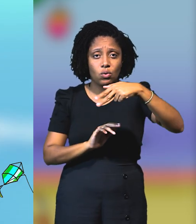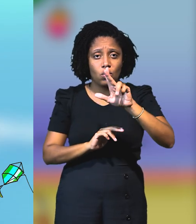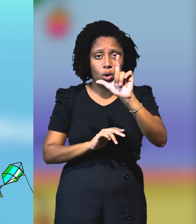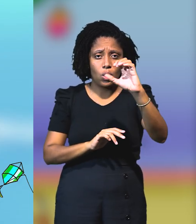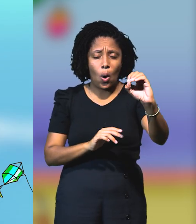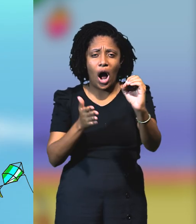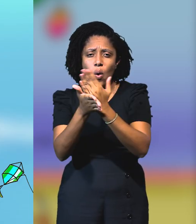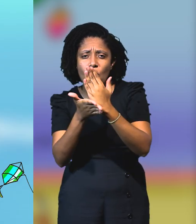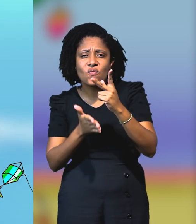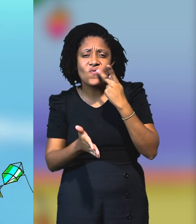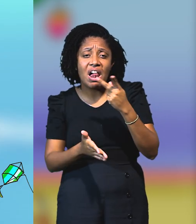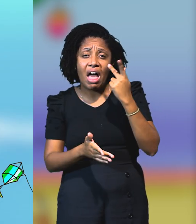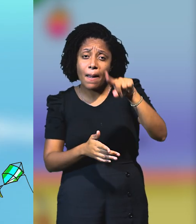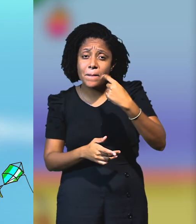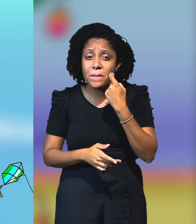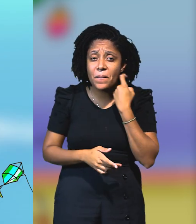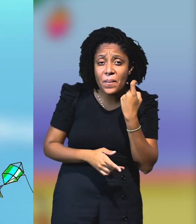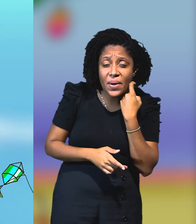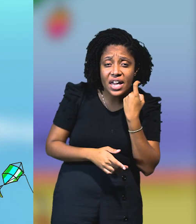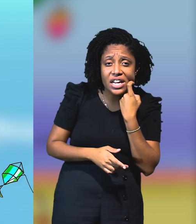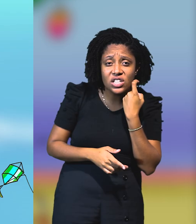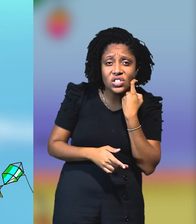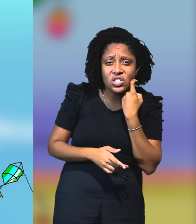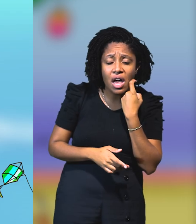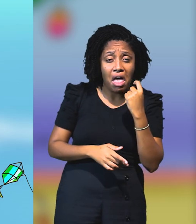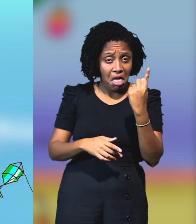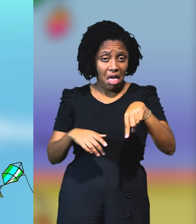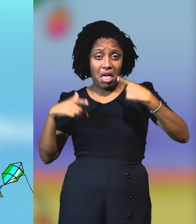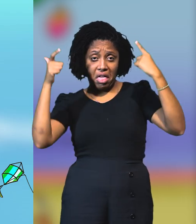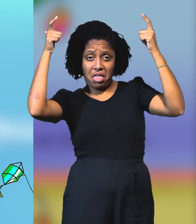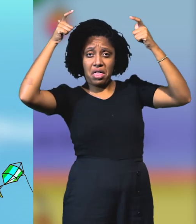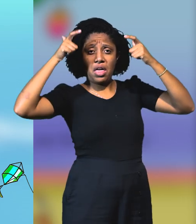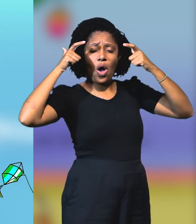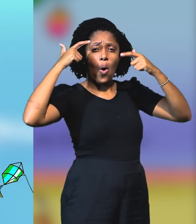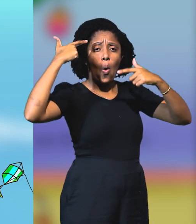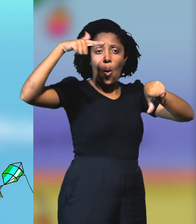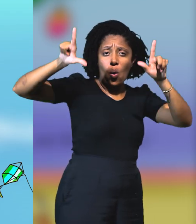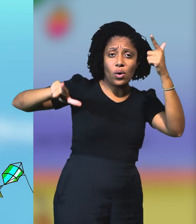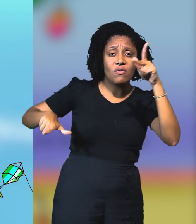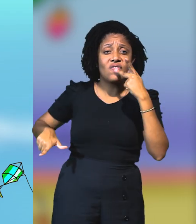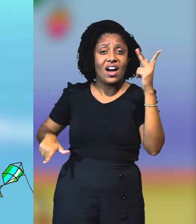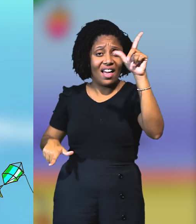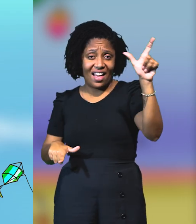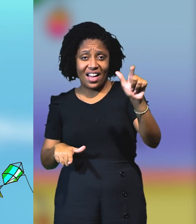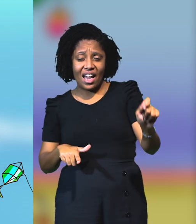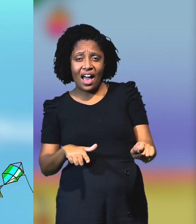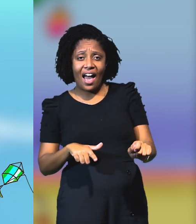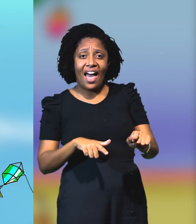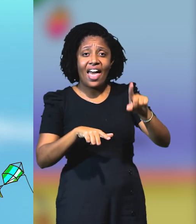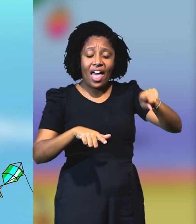Uns dizem que é um peixe e que ele é até um rei. Outros, lá na África, falam que é um